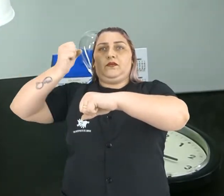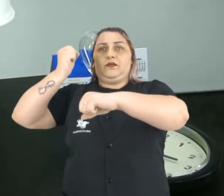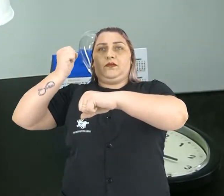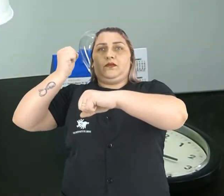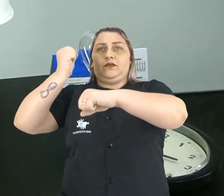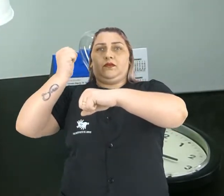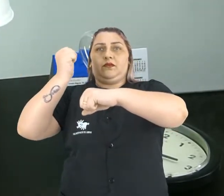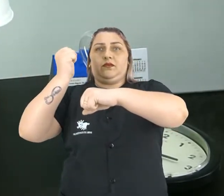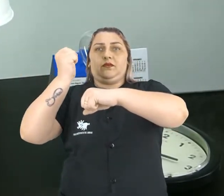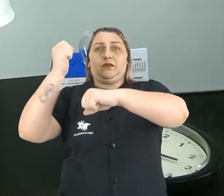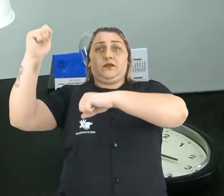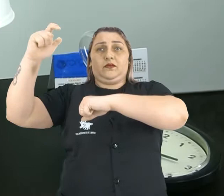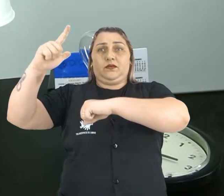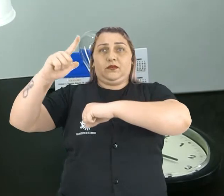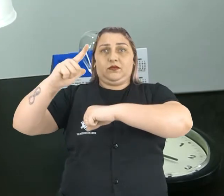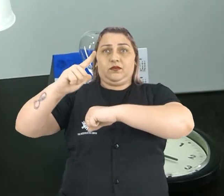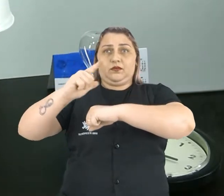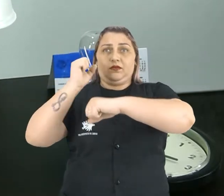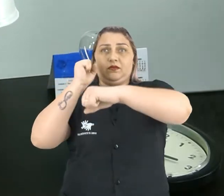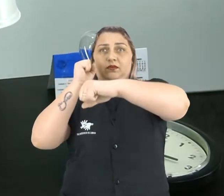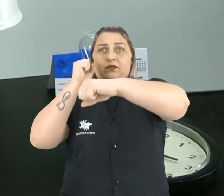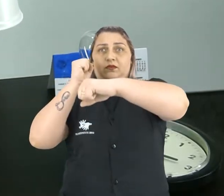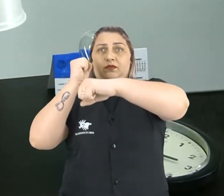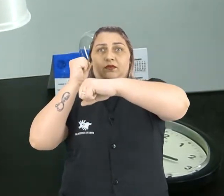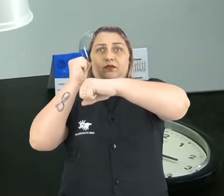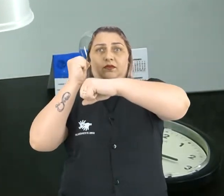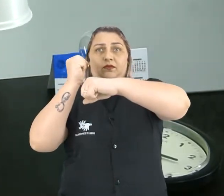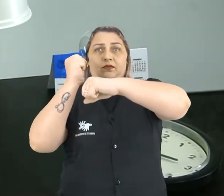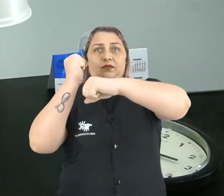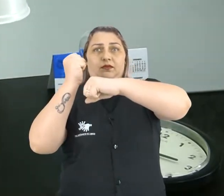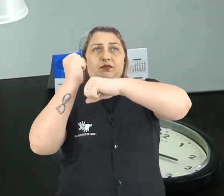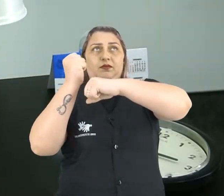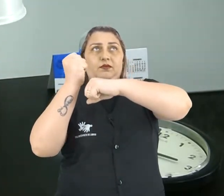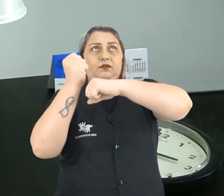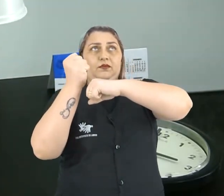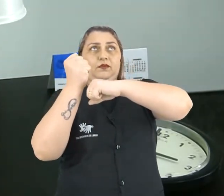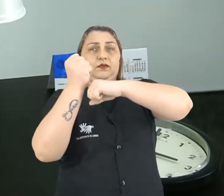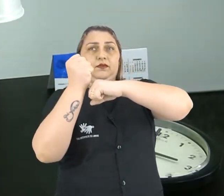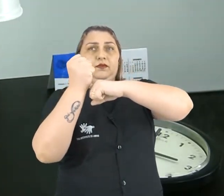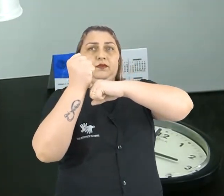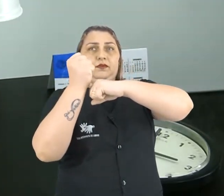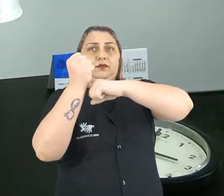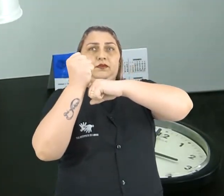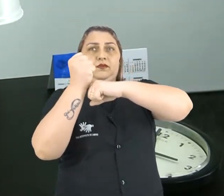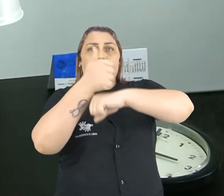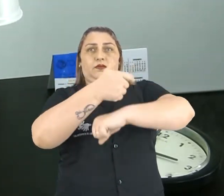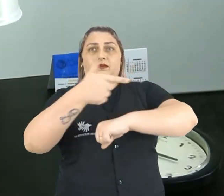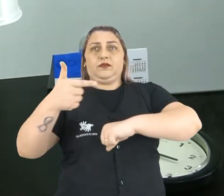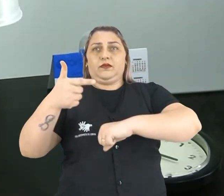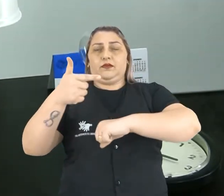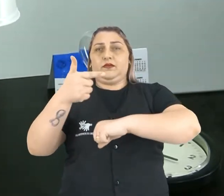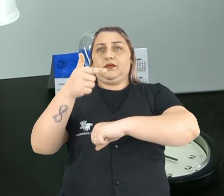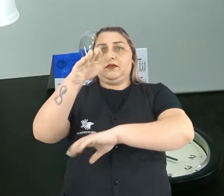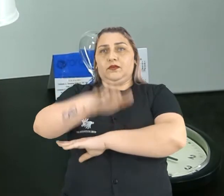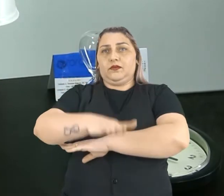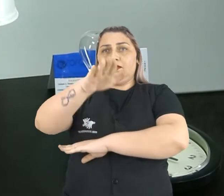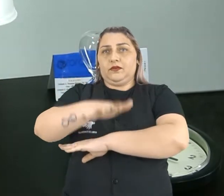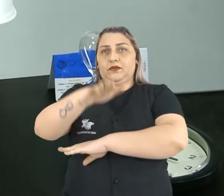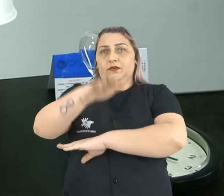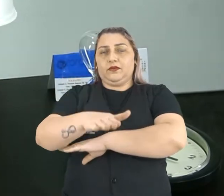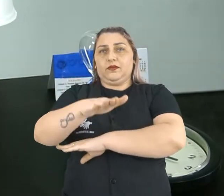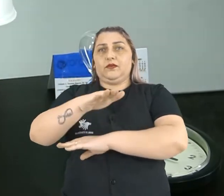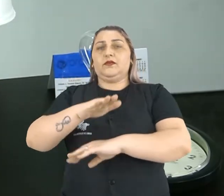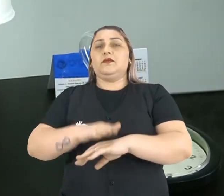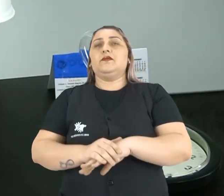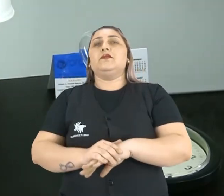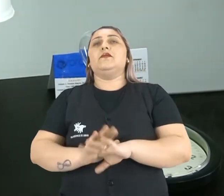Então, aí o Sol ia subindo, né? Meio-dia, vamos supor aqui meio-dia, né? A haste. Aí, no caso,